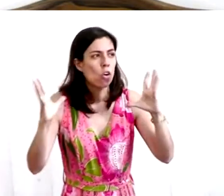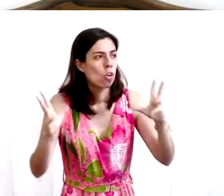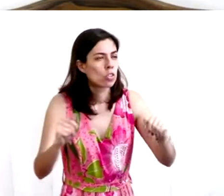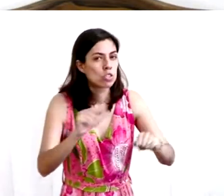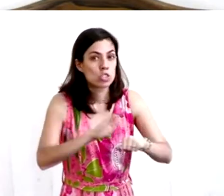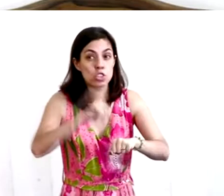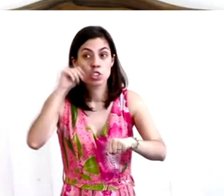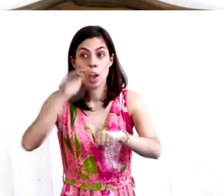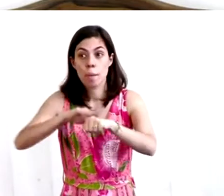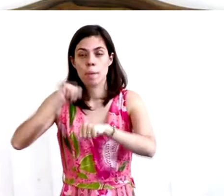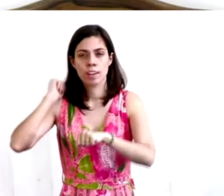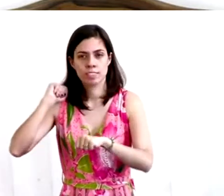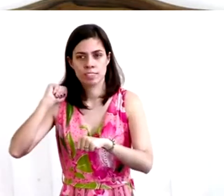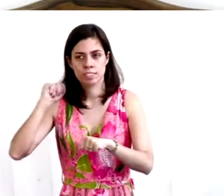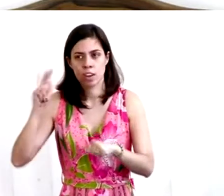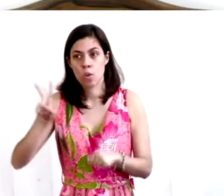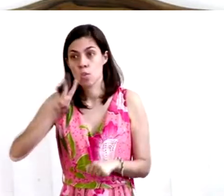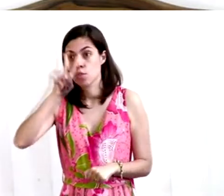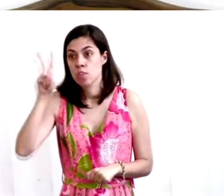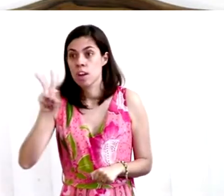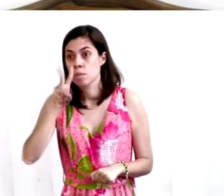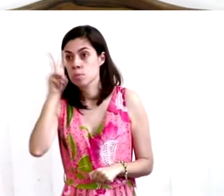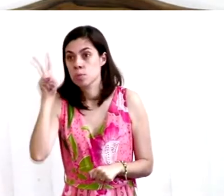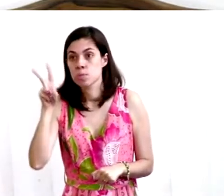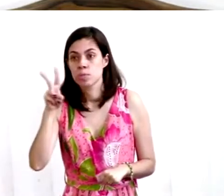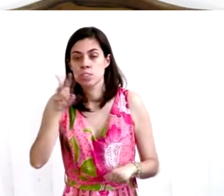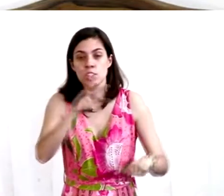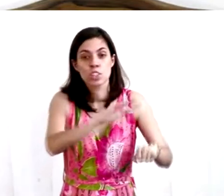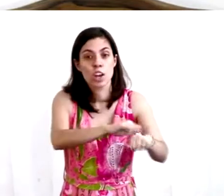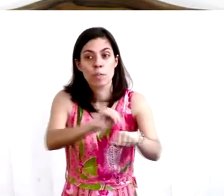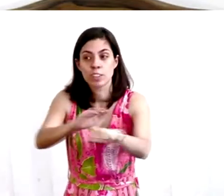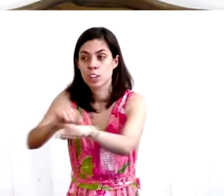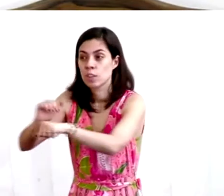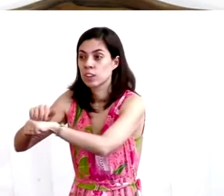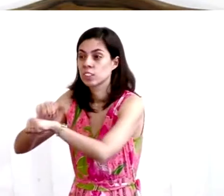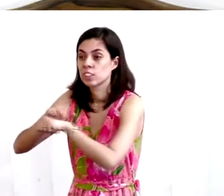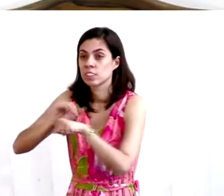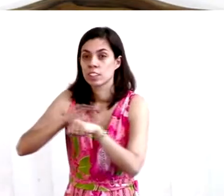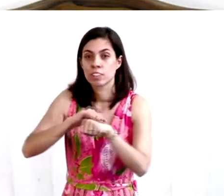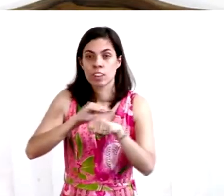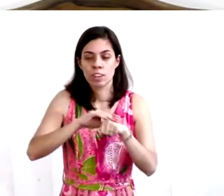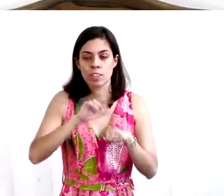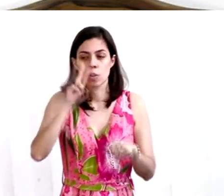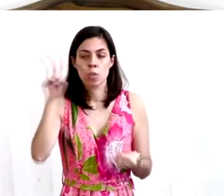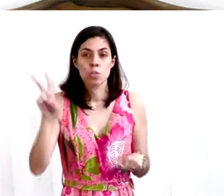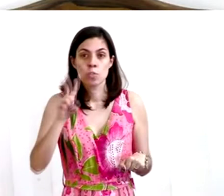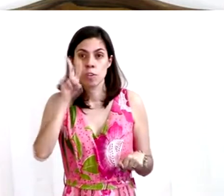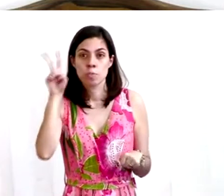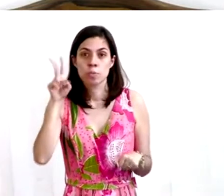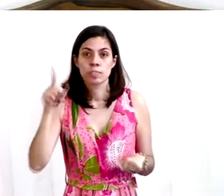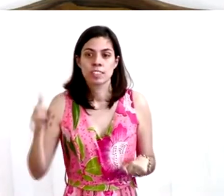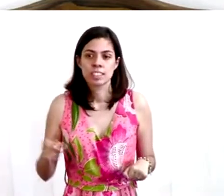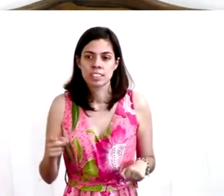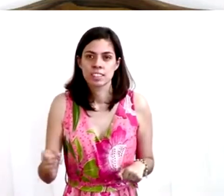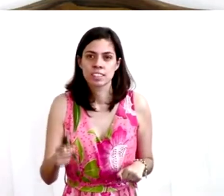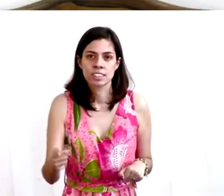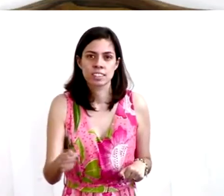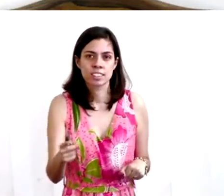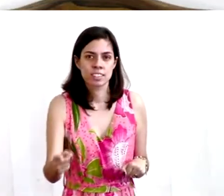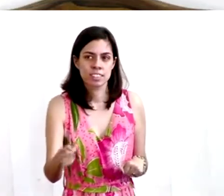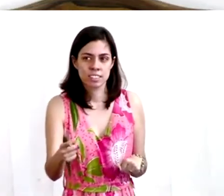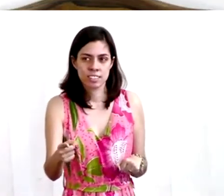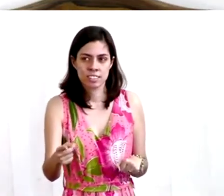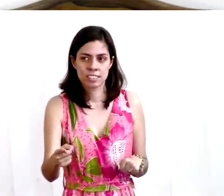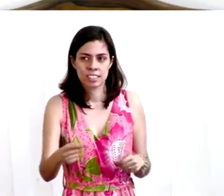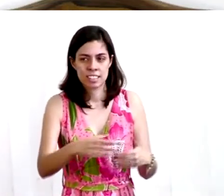Verbo eterno chama. O Verbo eterno fala, o Verbo eterno direciona